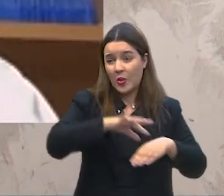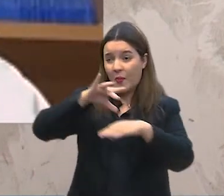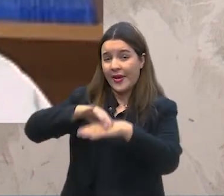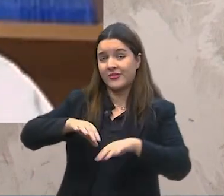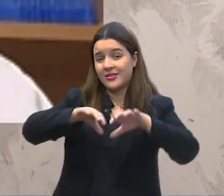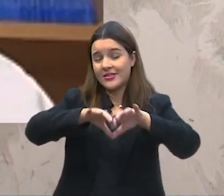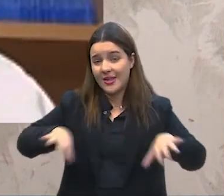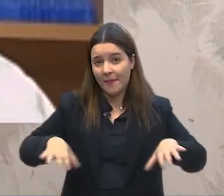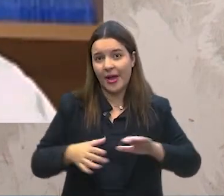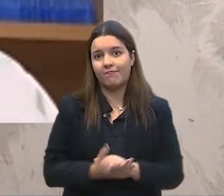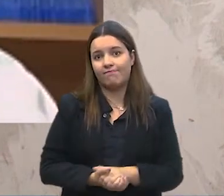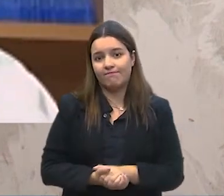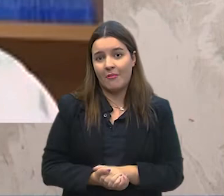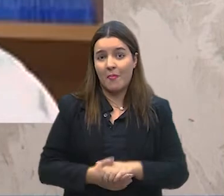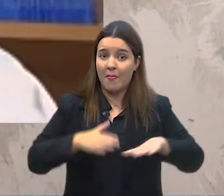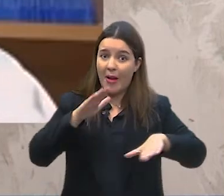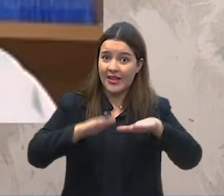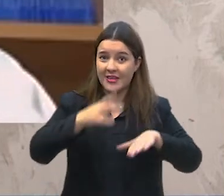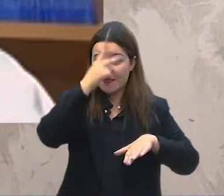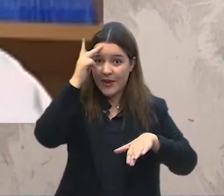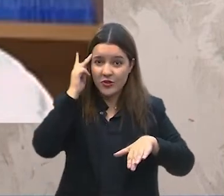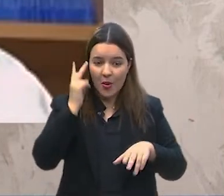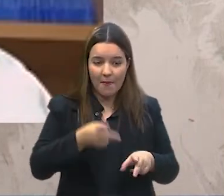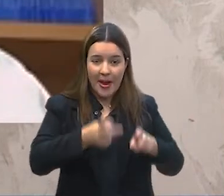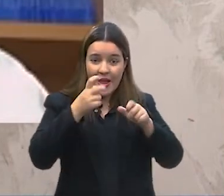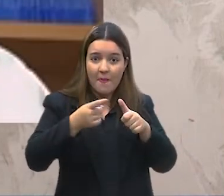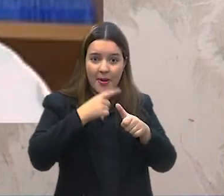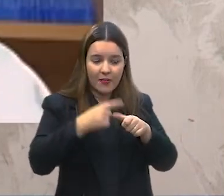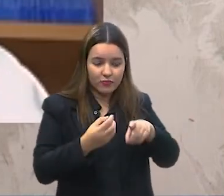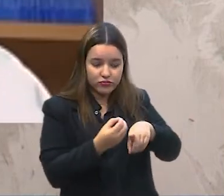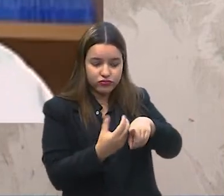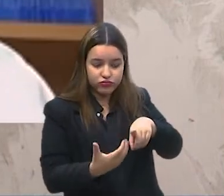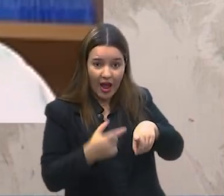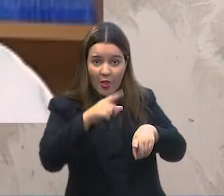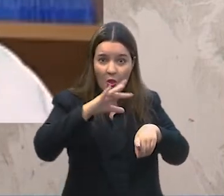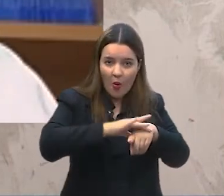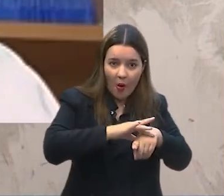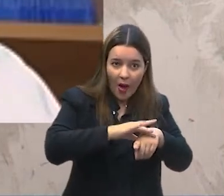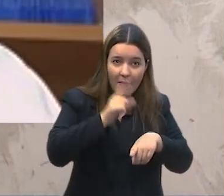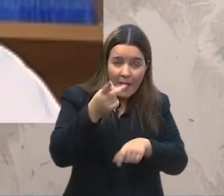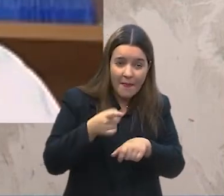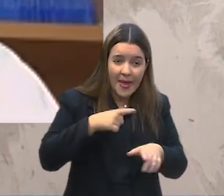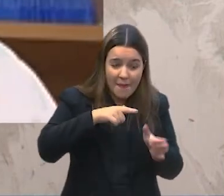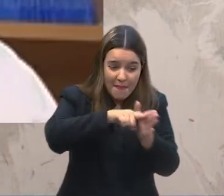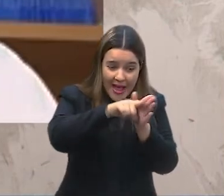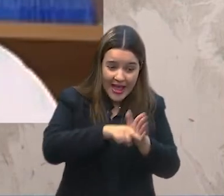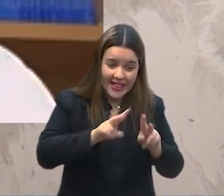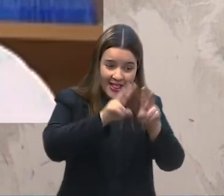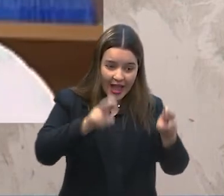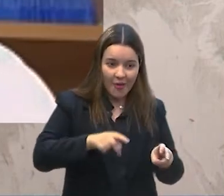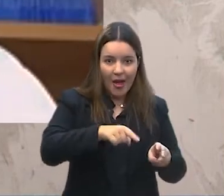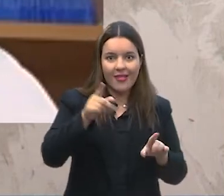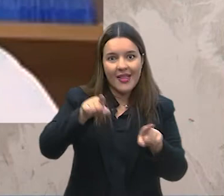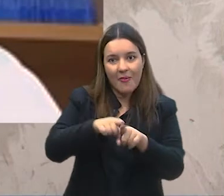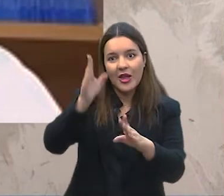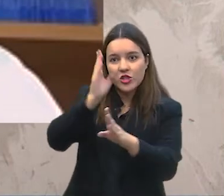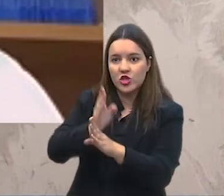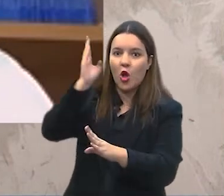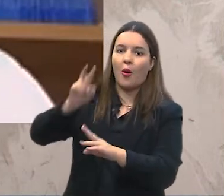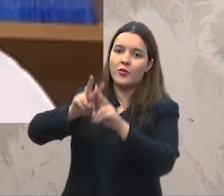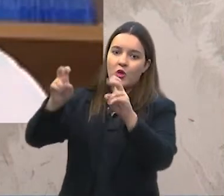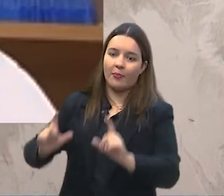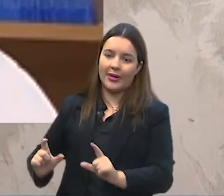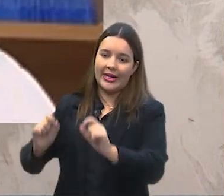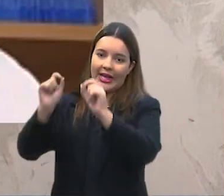próstata, mas isso tem uma associação, vamos dizer, observada, nosológica, que não é incomum.